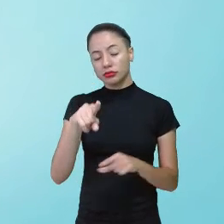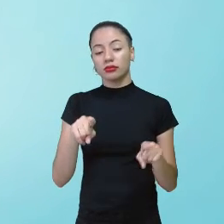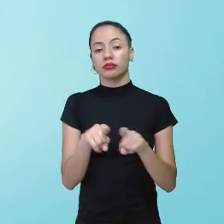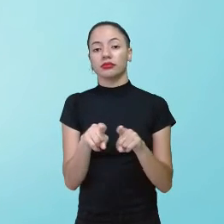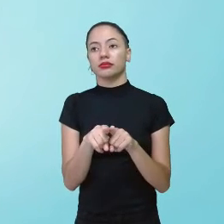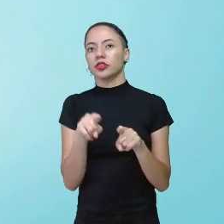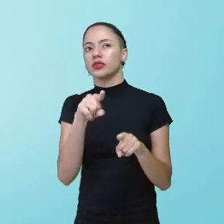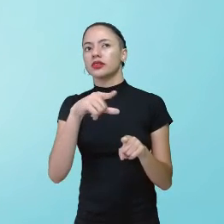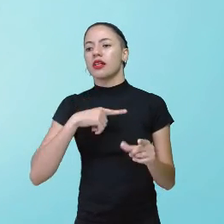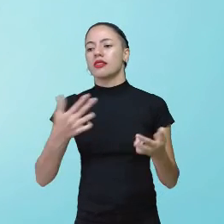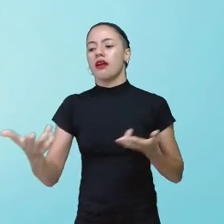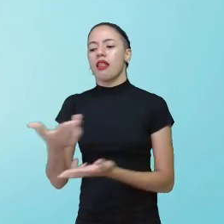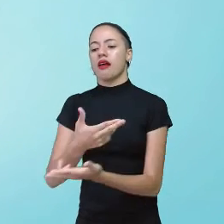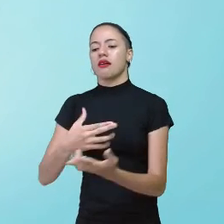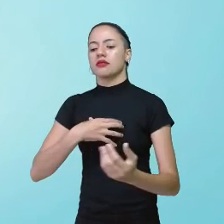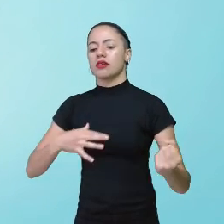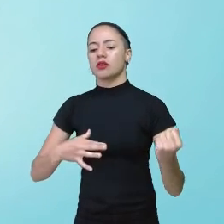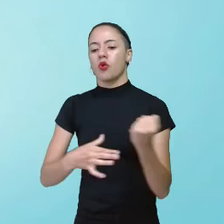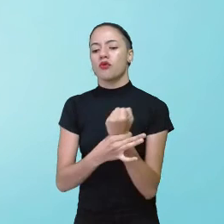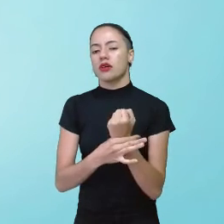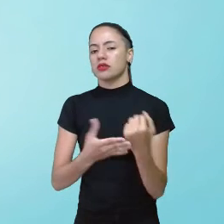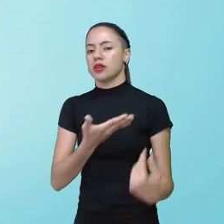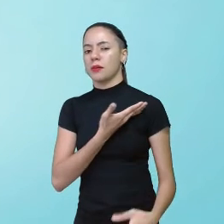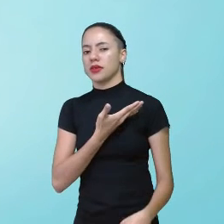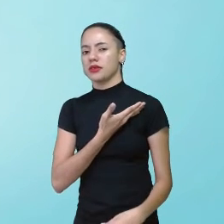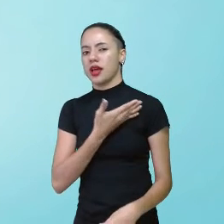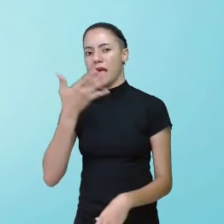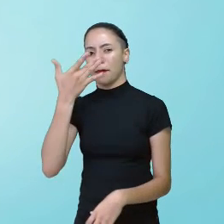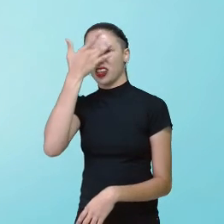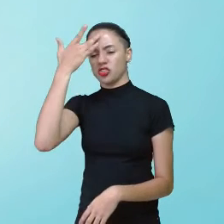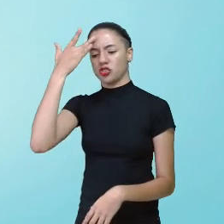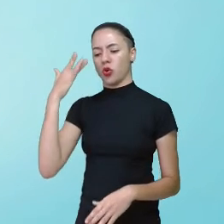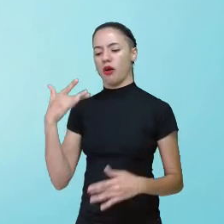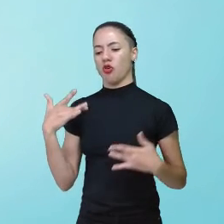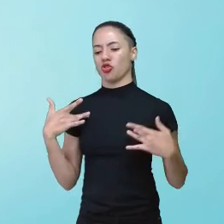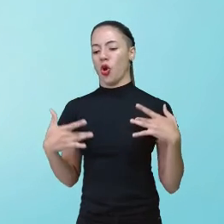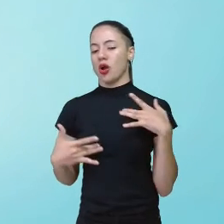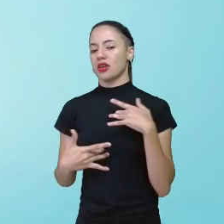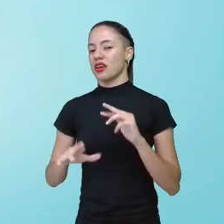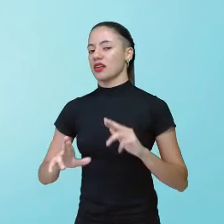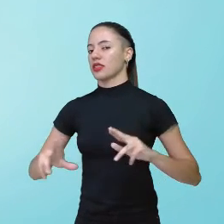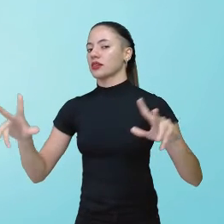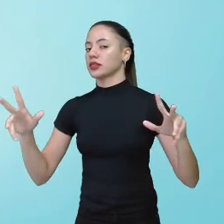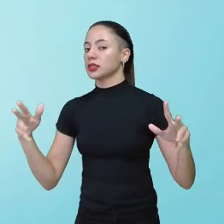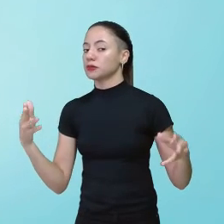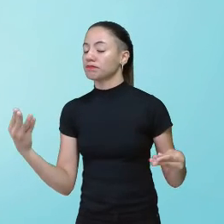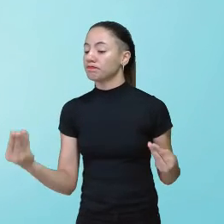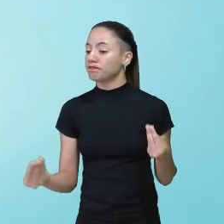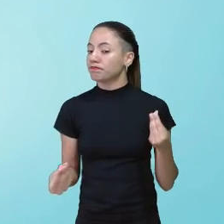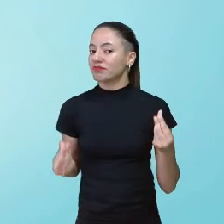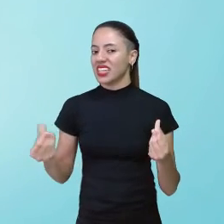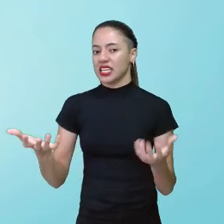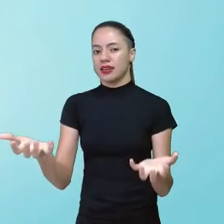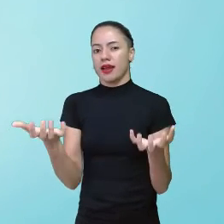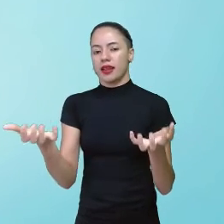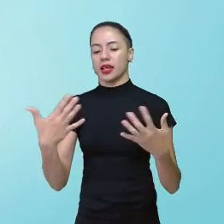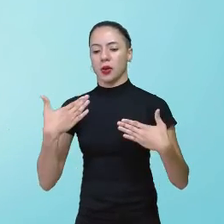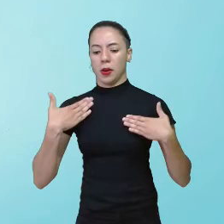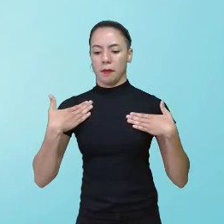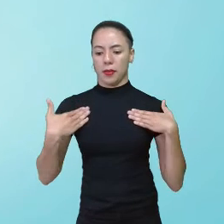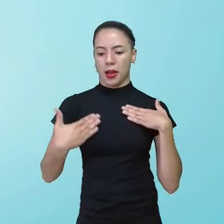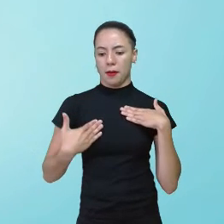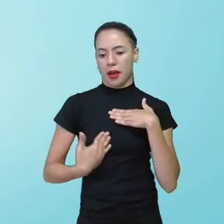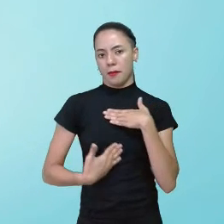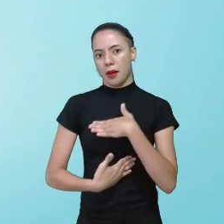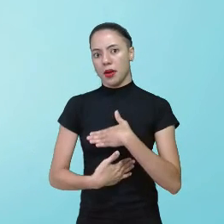tem alguma relação de confiança, de amizade, e aí chega com um toque diferente, assim, né? Chega querendo alisar, enfim,